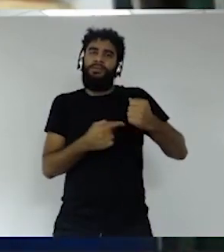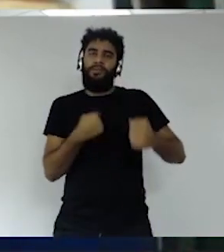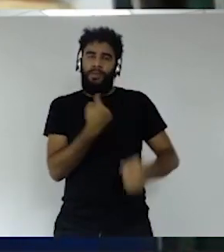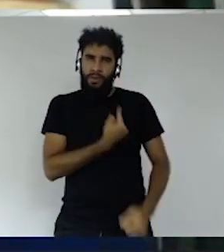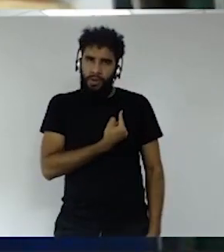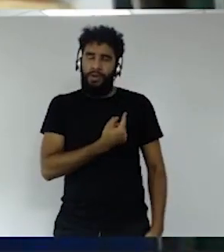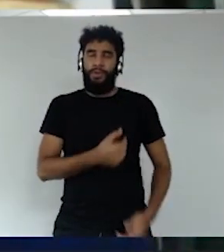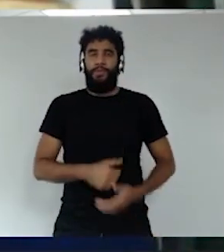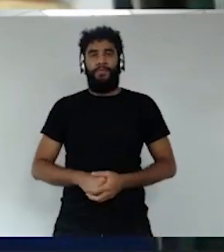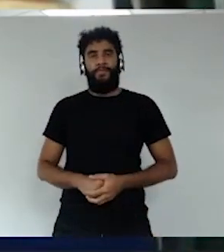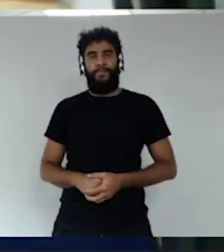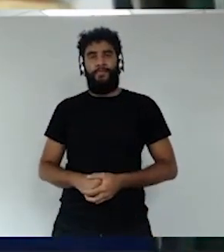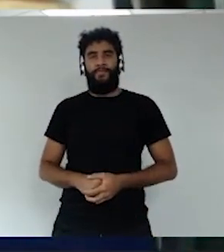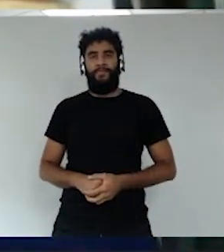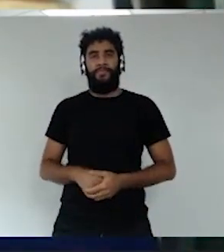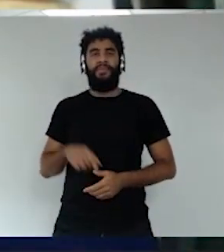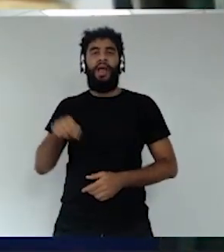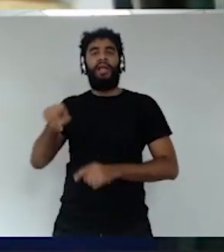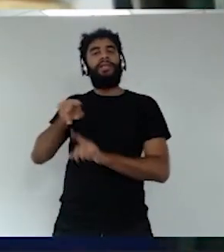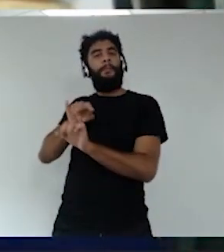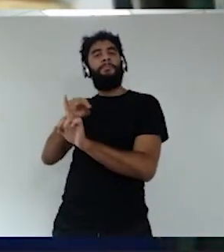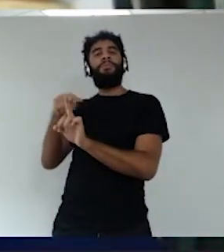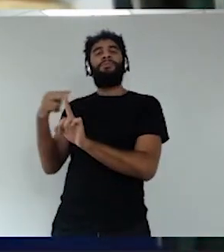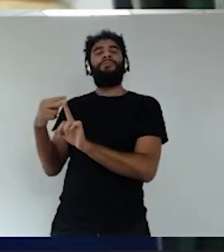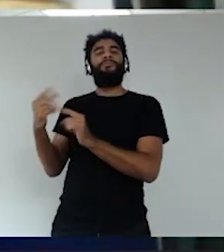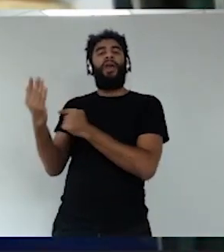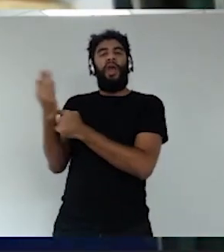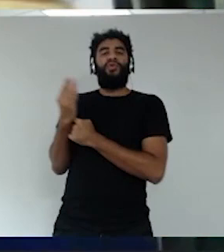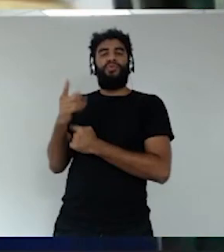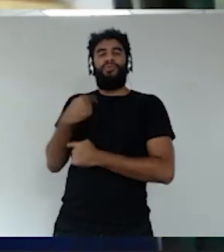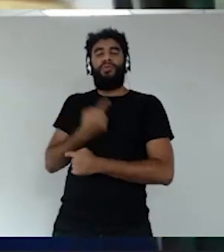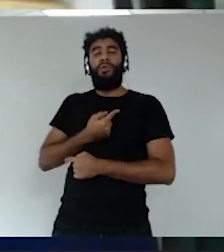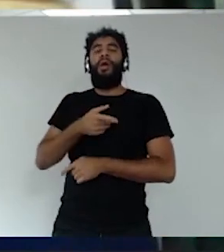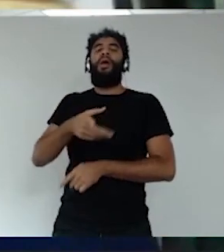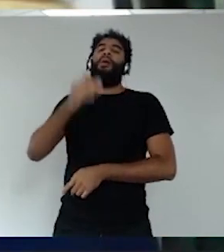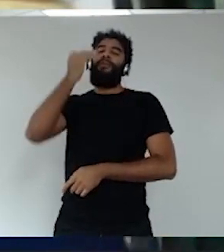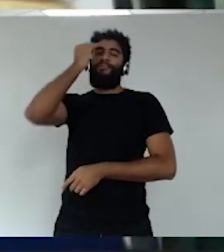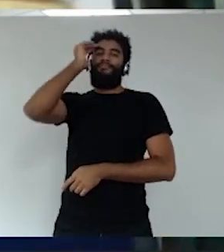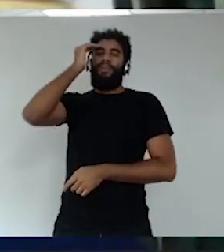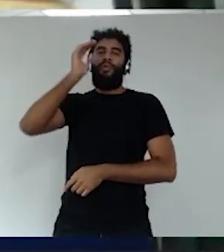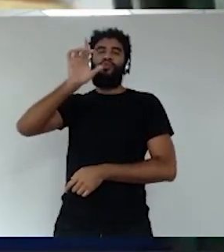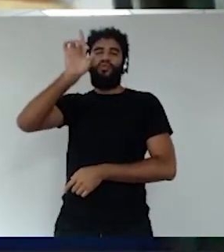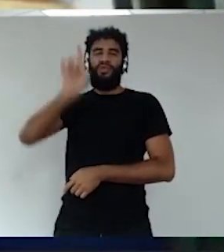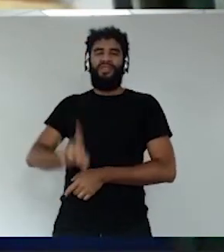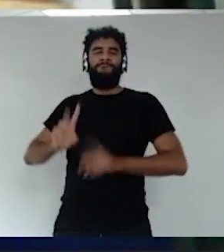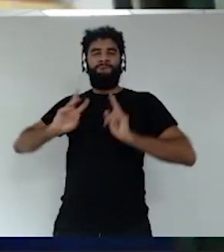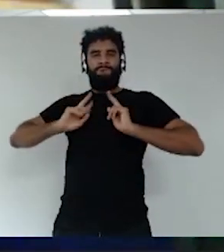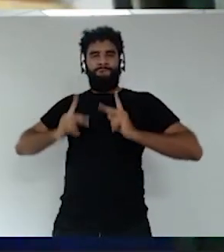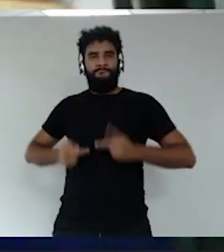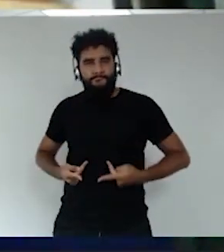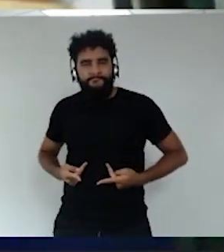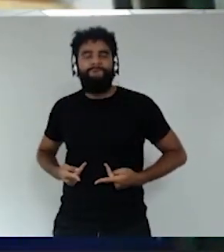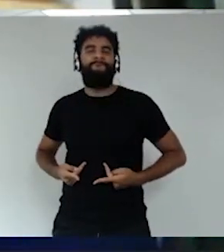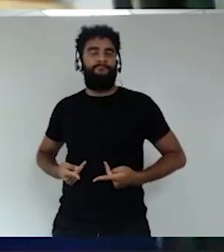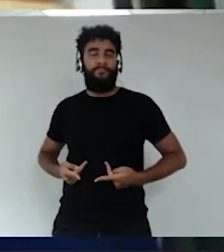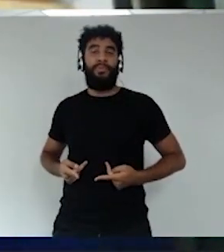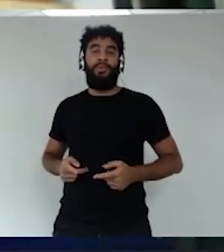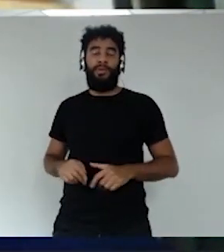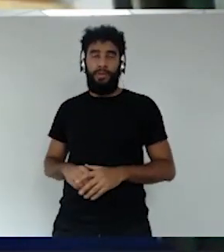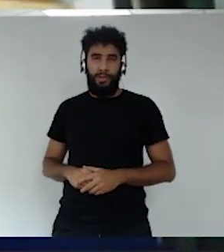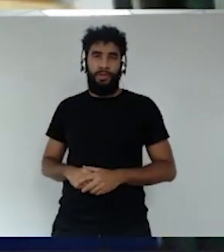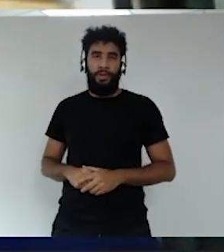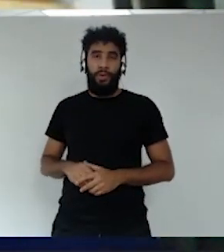essa perspectiva nos faz perceber a necessidade de um direito mais humanizado, ou seja, um direito que